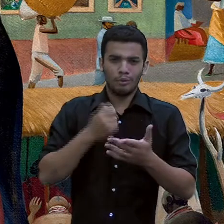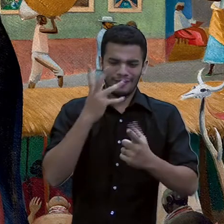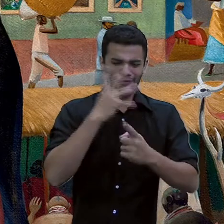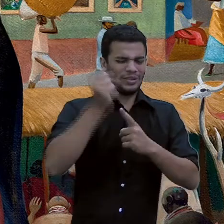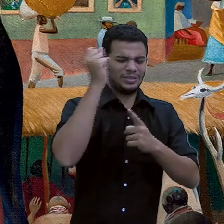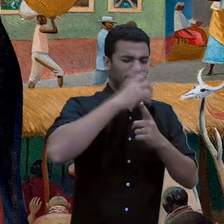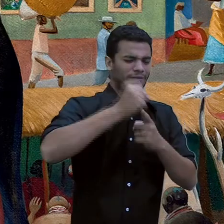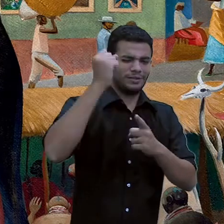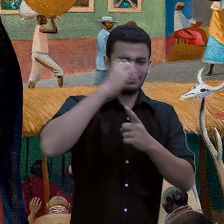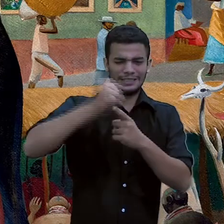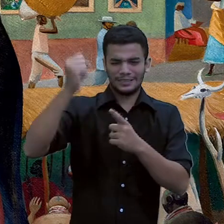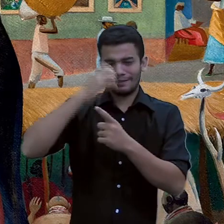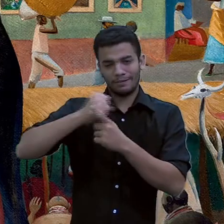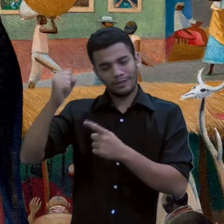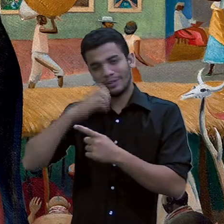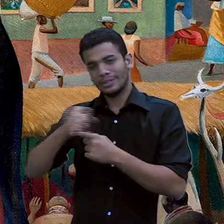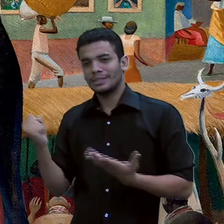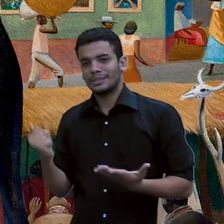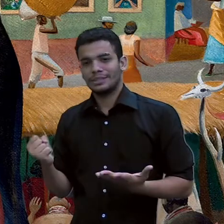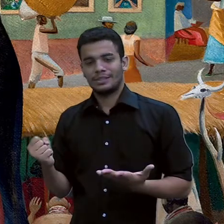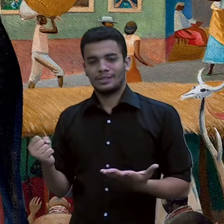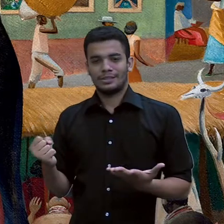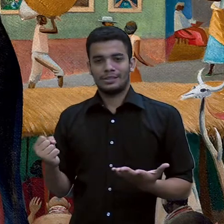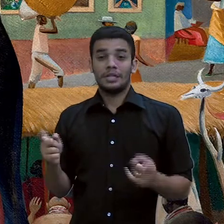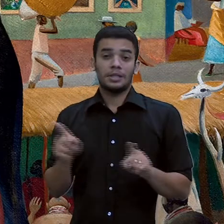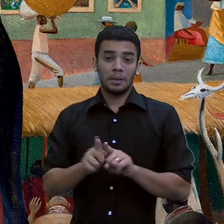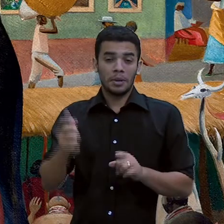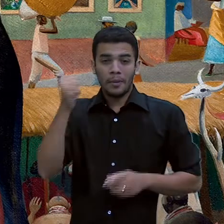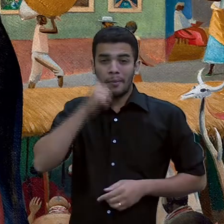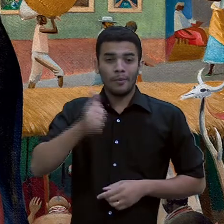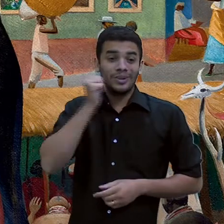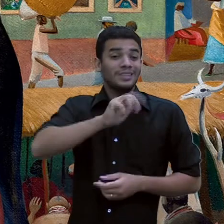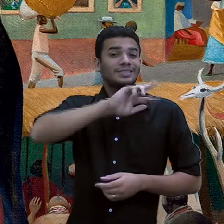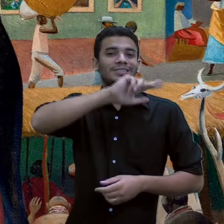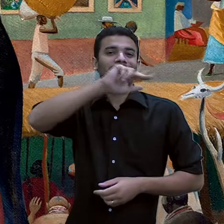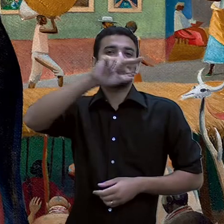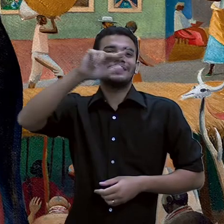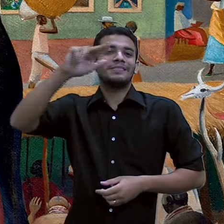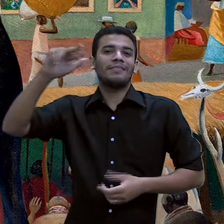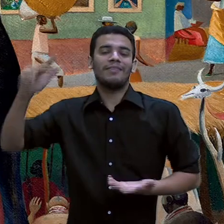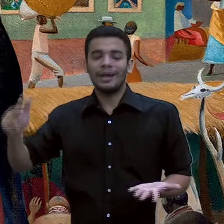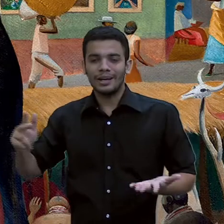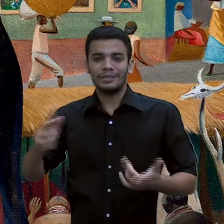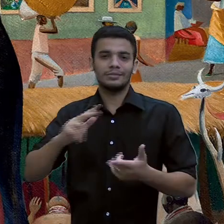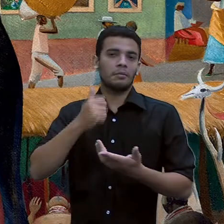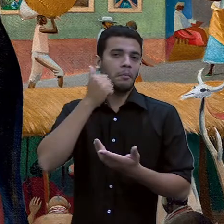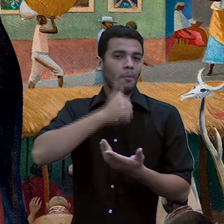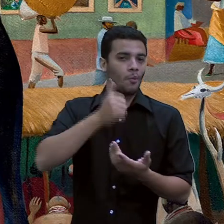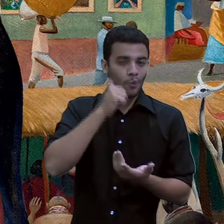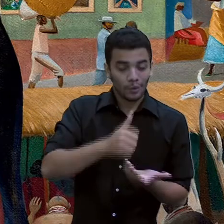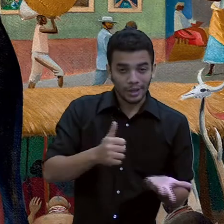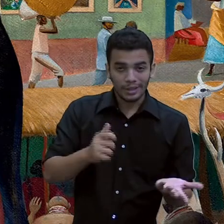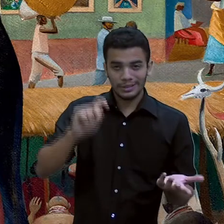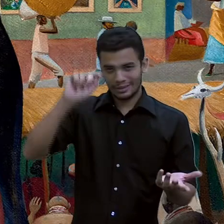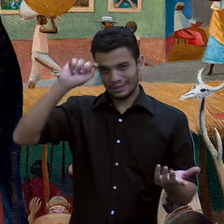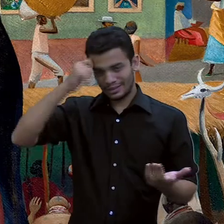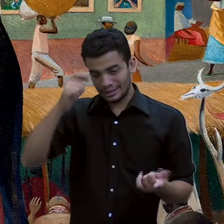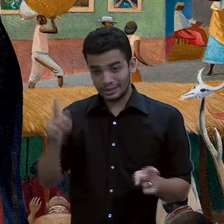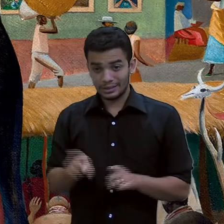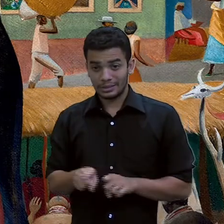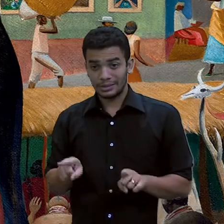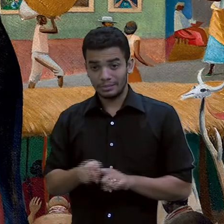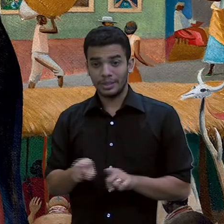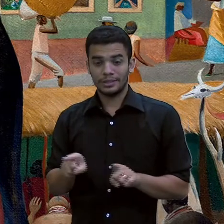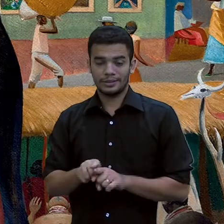então. E muitas mulheres participaram, mulheres negras. E uma delas, ao ganhar